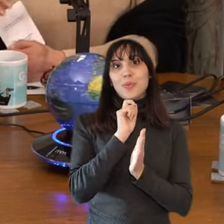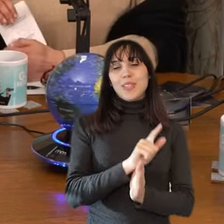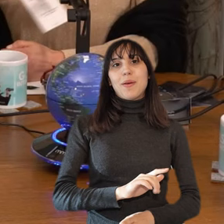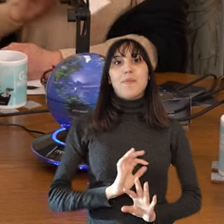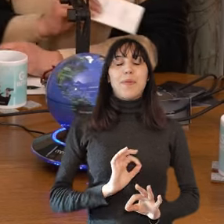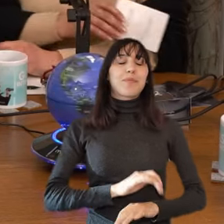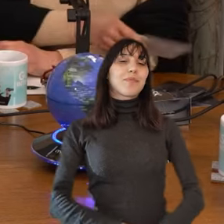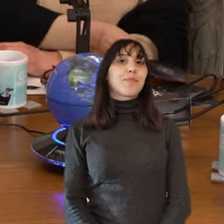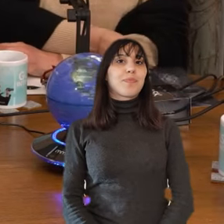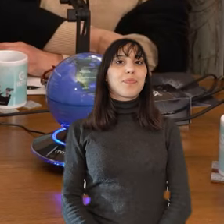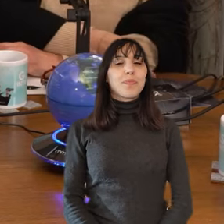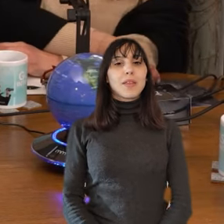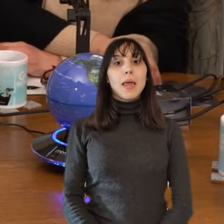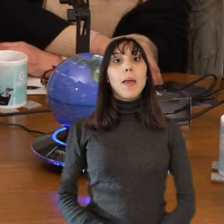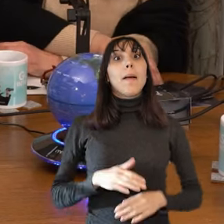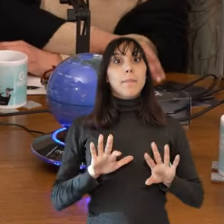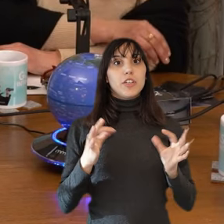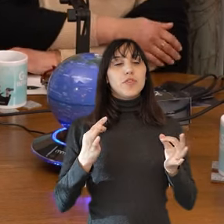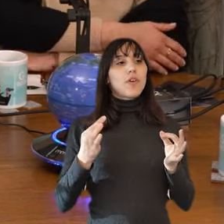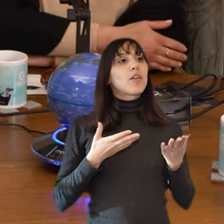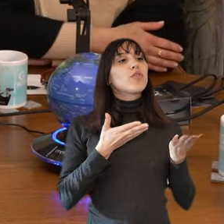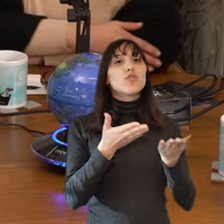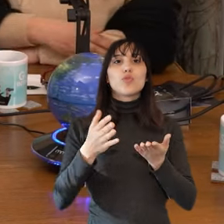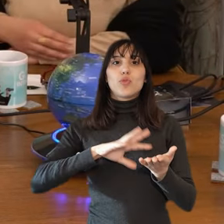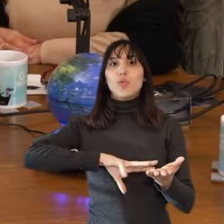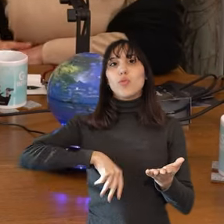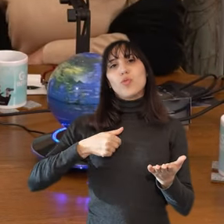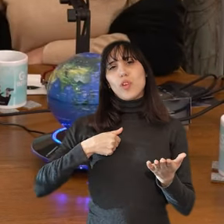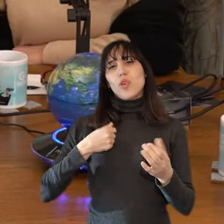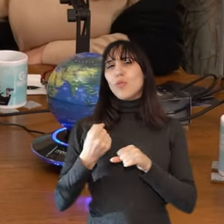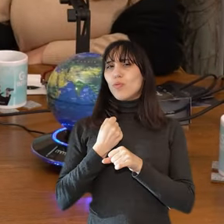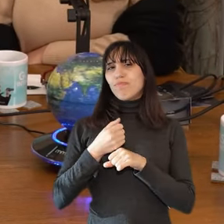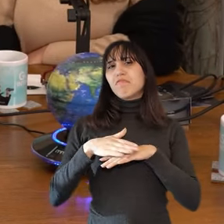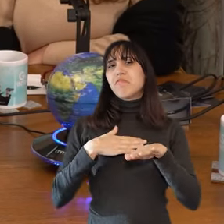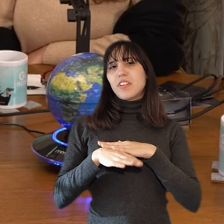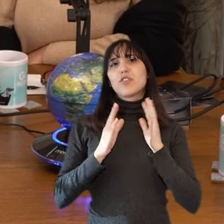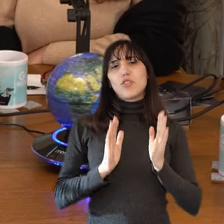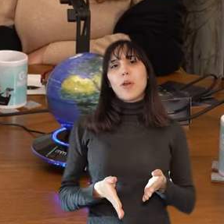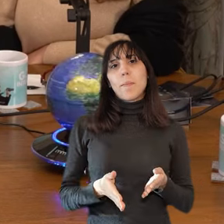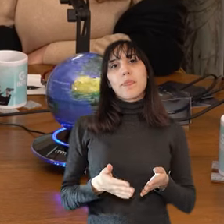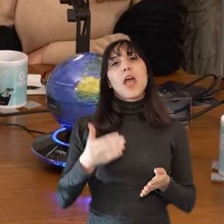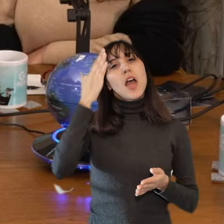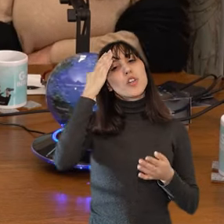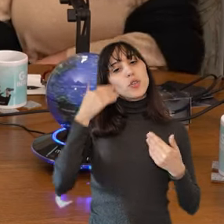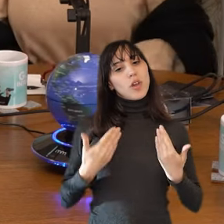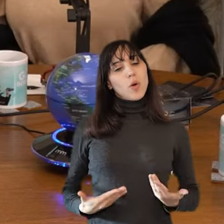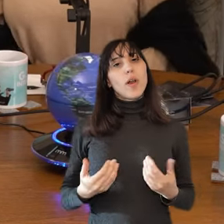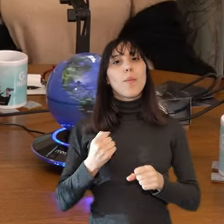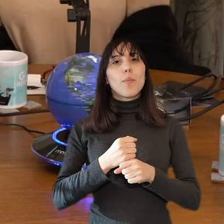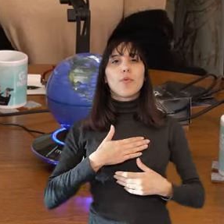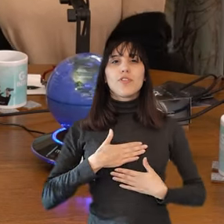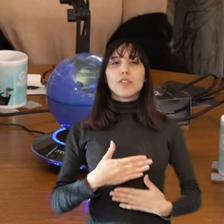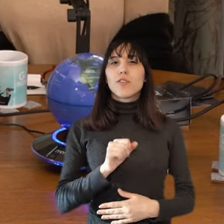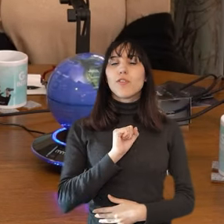não mas servir m é um pouco aquilo que eu já faço eu acho que eu consegui chegar a um ponto em que a minha